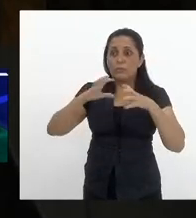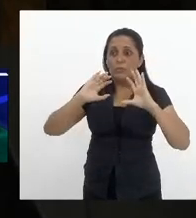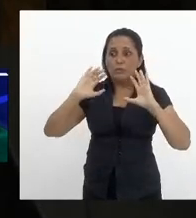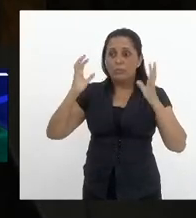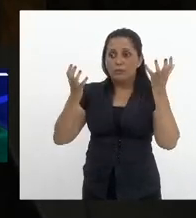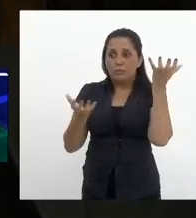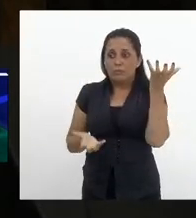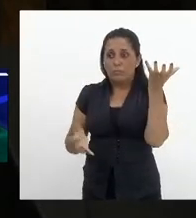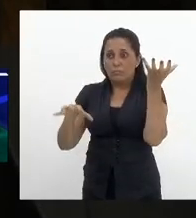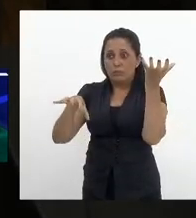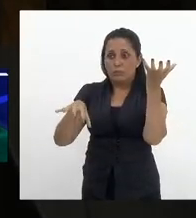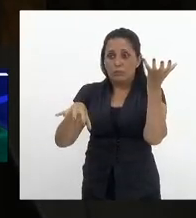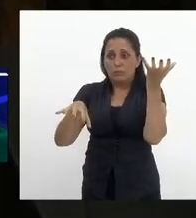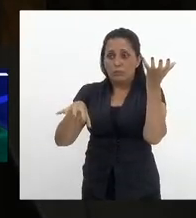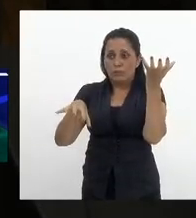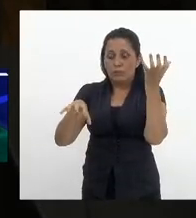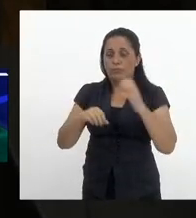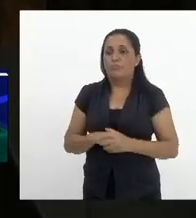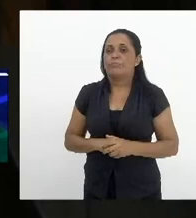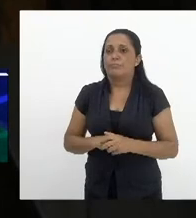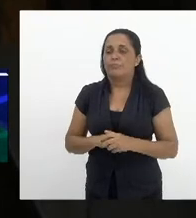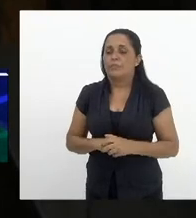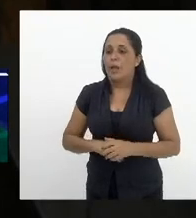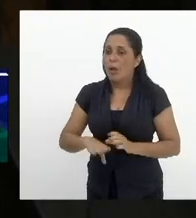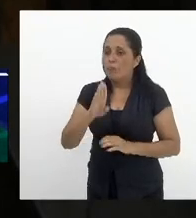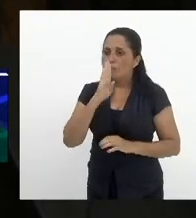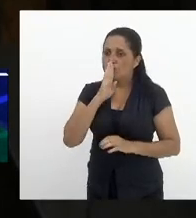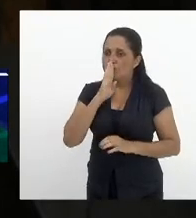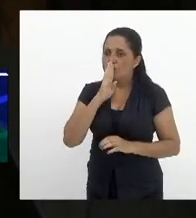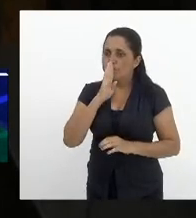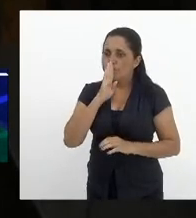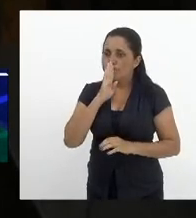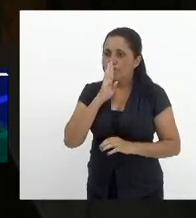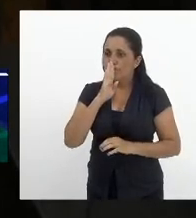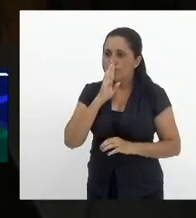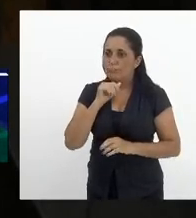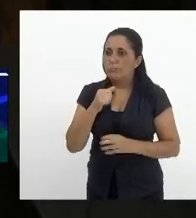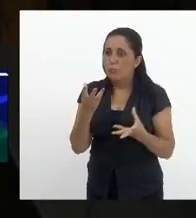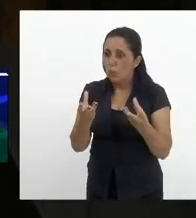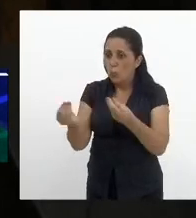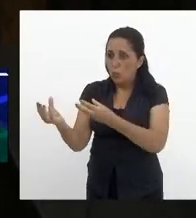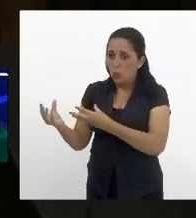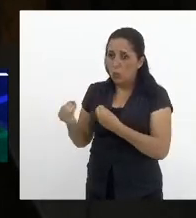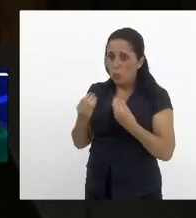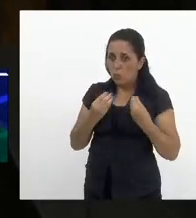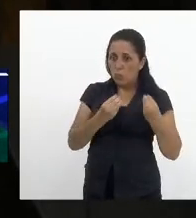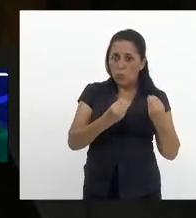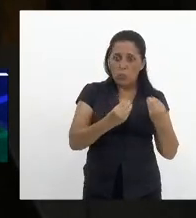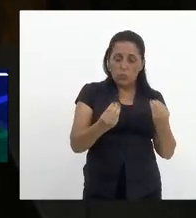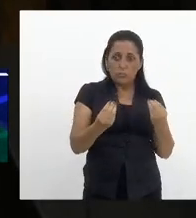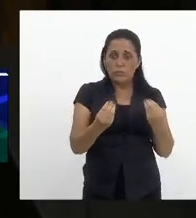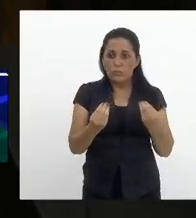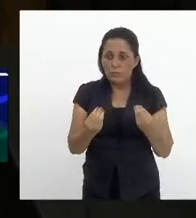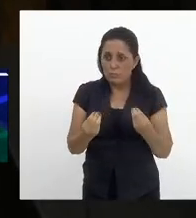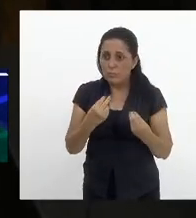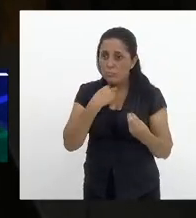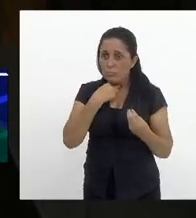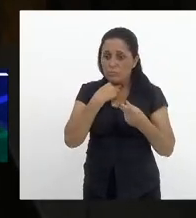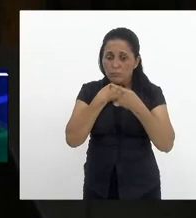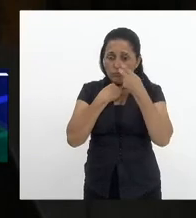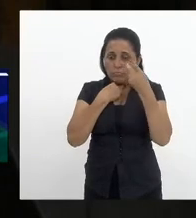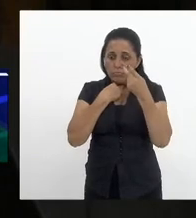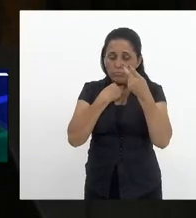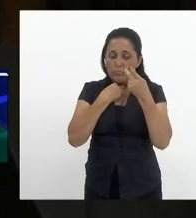Congresso Nacional. E o silêncio de muitos levará novamente a